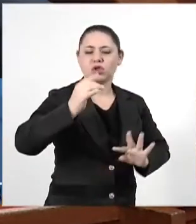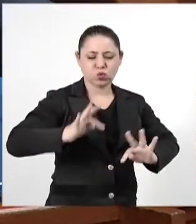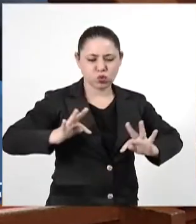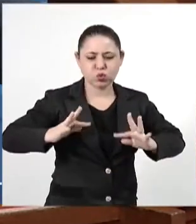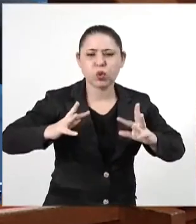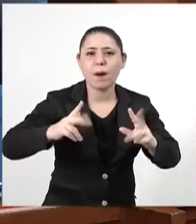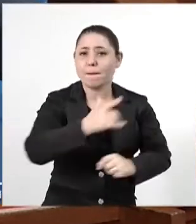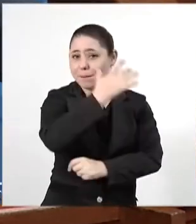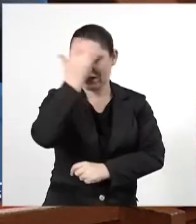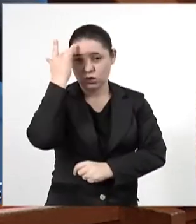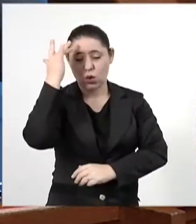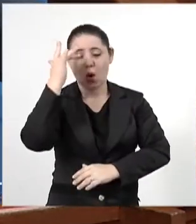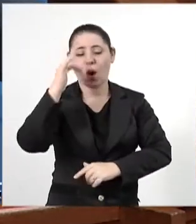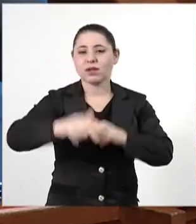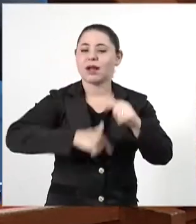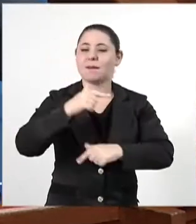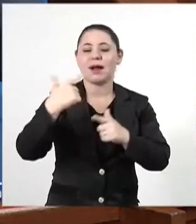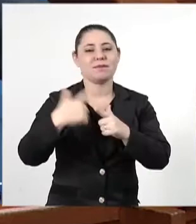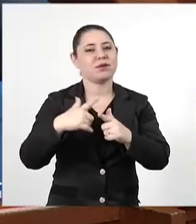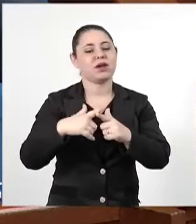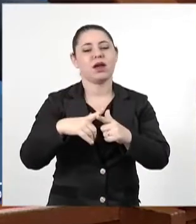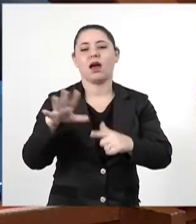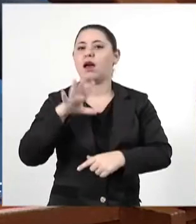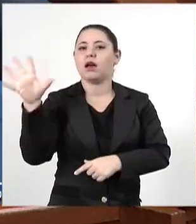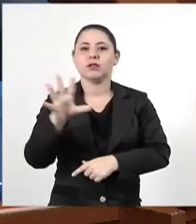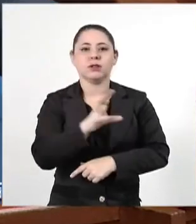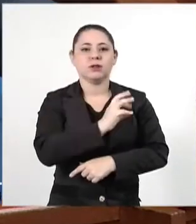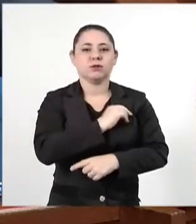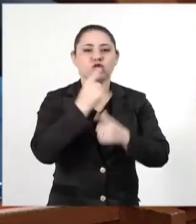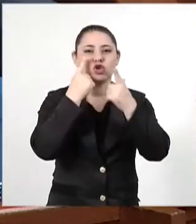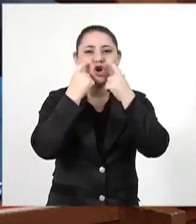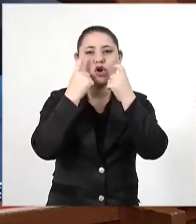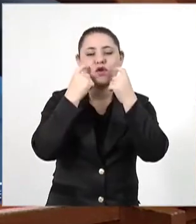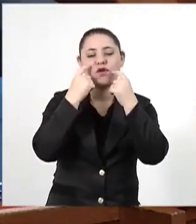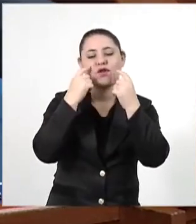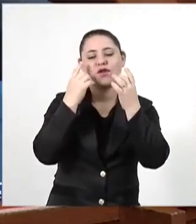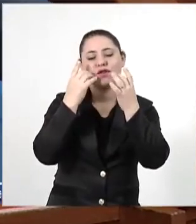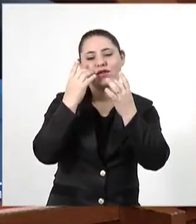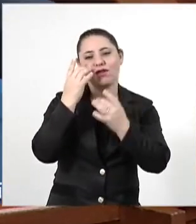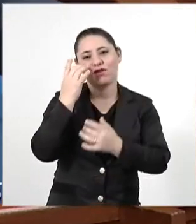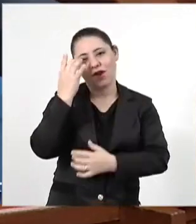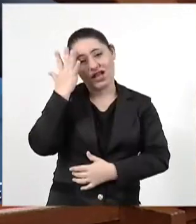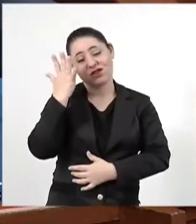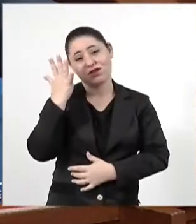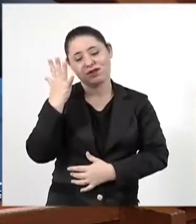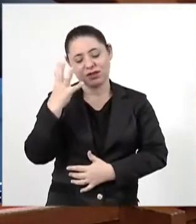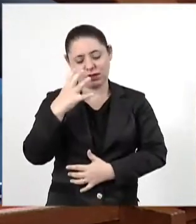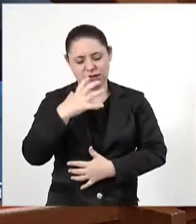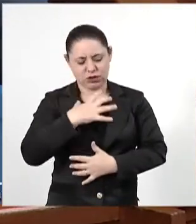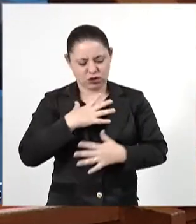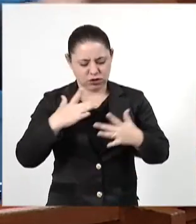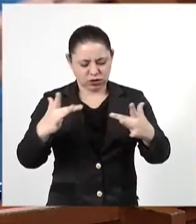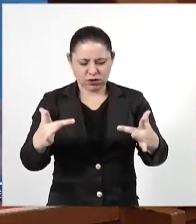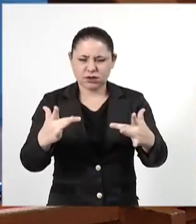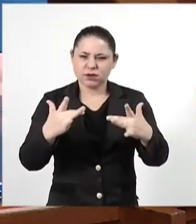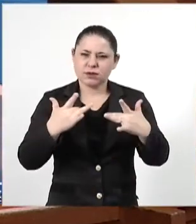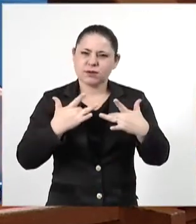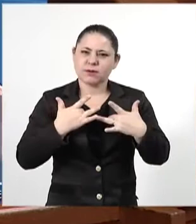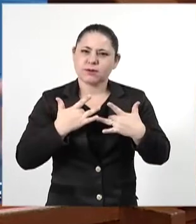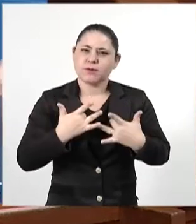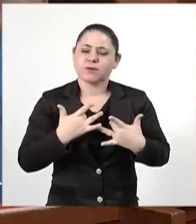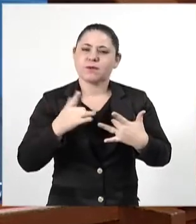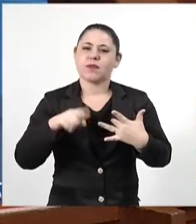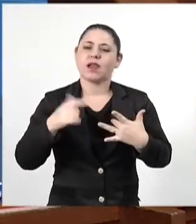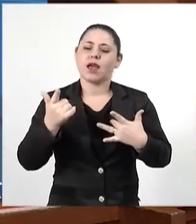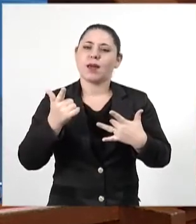daqueles que trabalham por paixão e por vocação, é aqueles que choram fácil, se sensibilizam fácil, que o